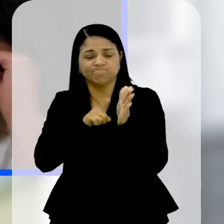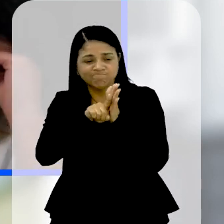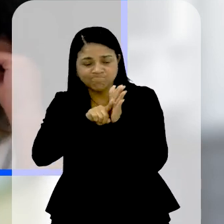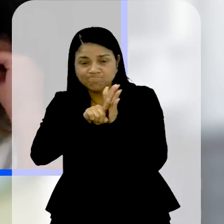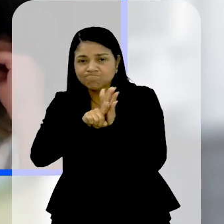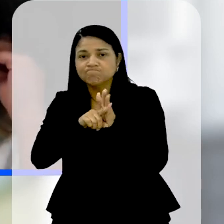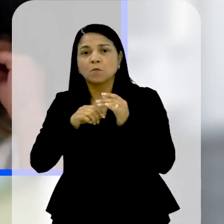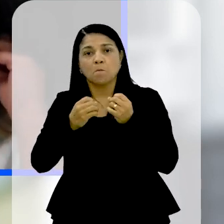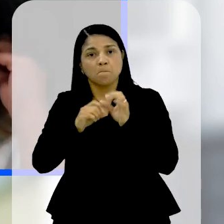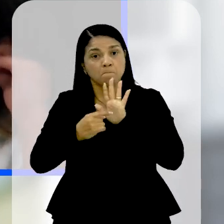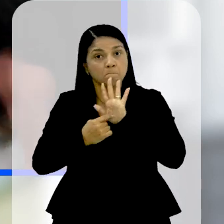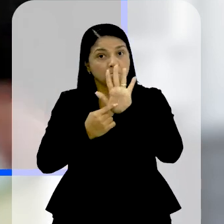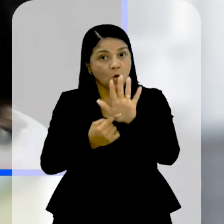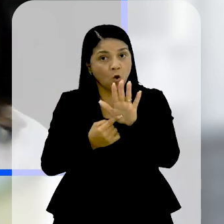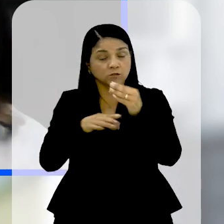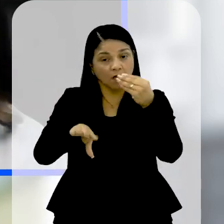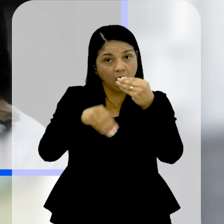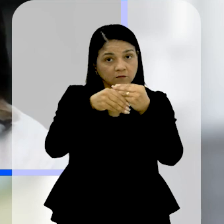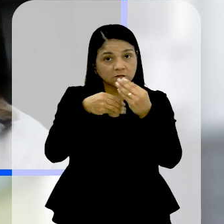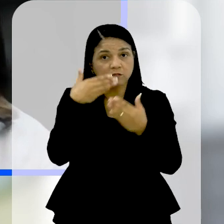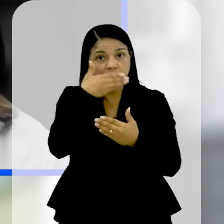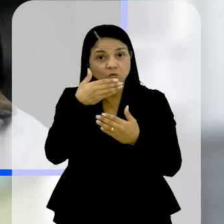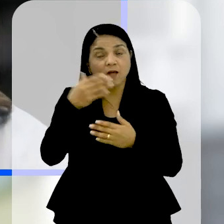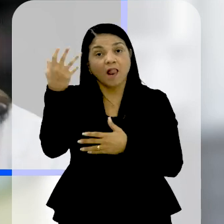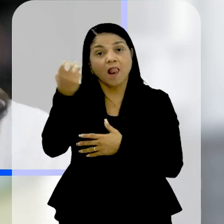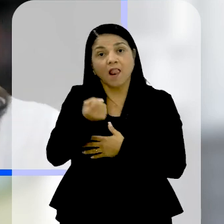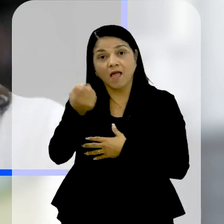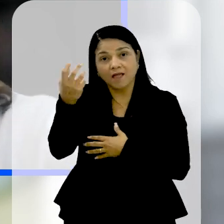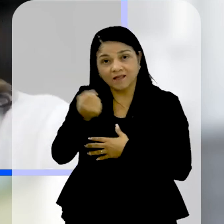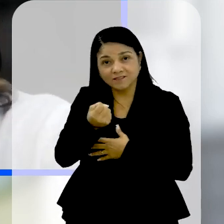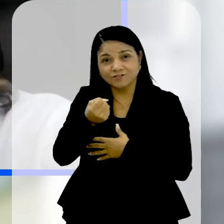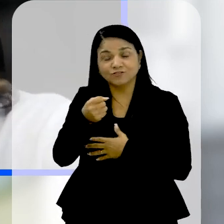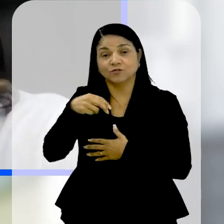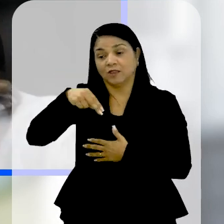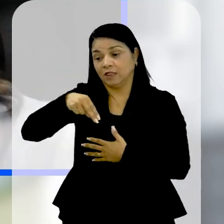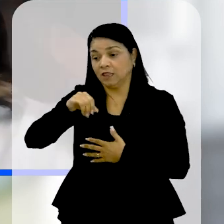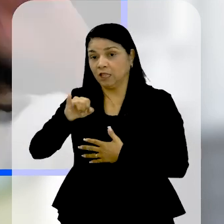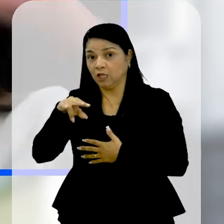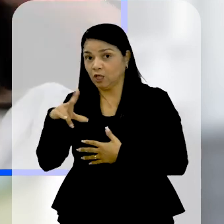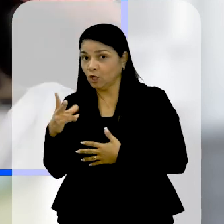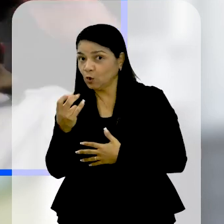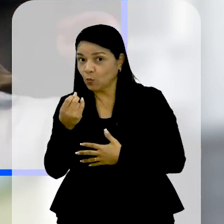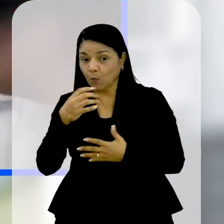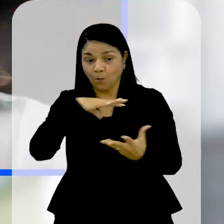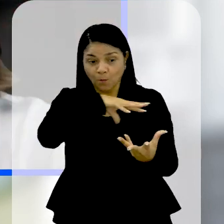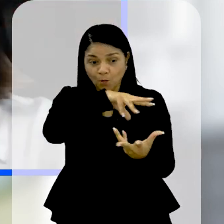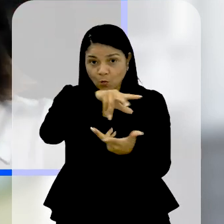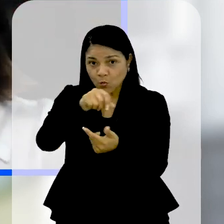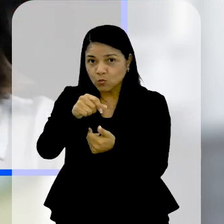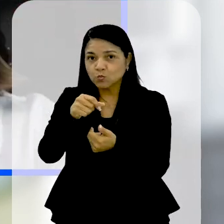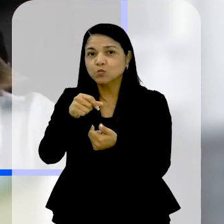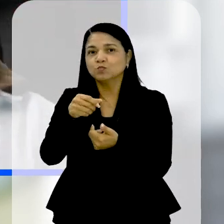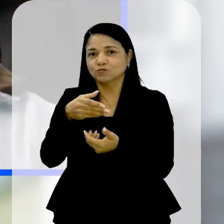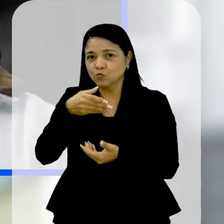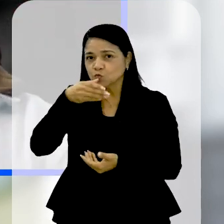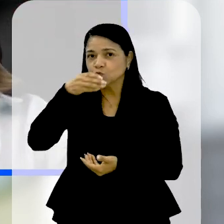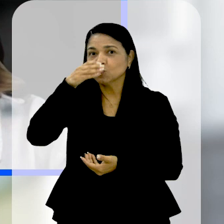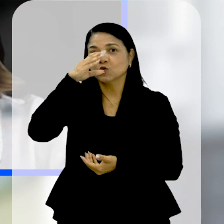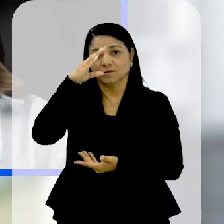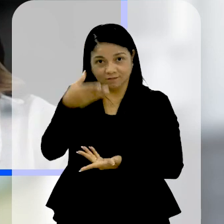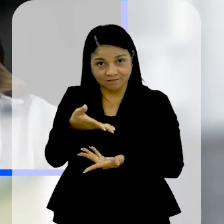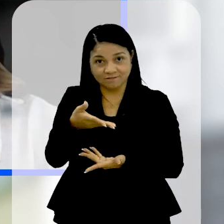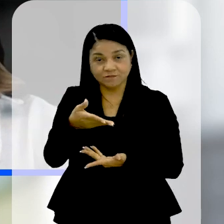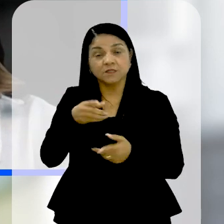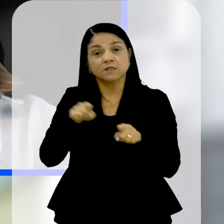evidente a adição do açúcar, por exemplo, no leite, né? Nesse caso é o ninho, que é consumido no mundo inteiro.